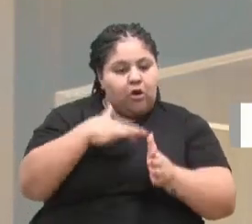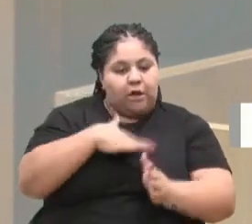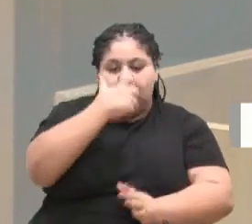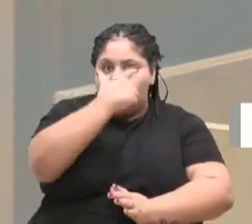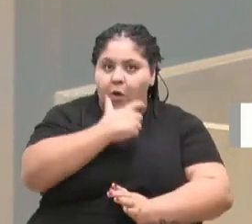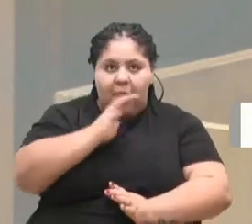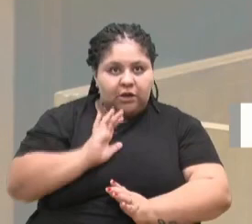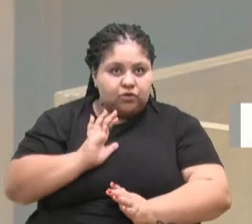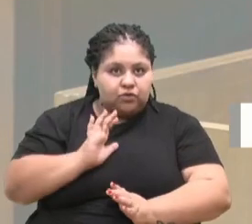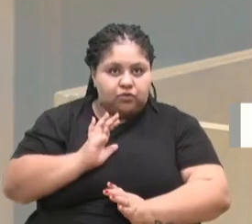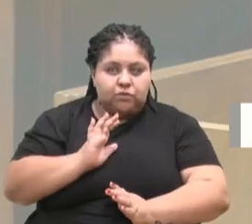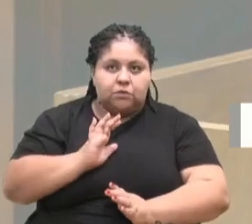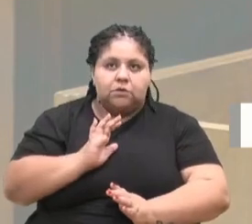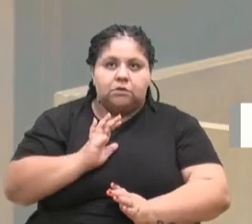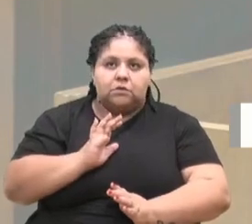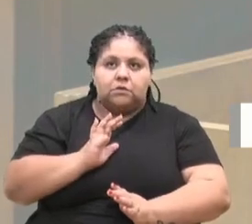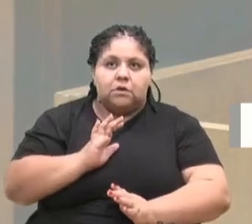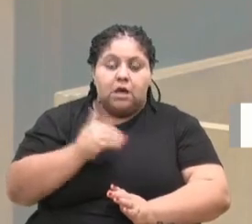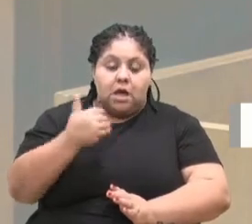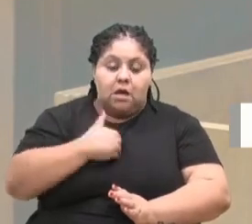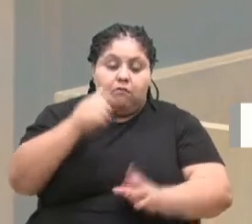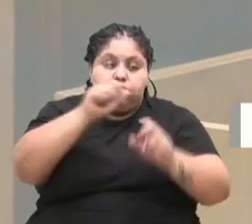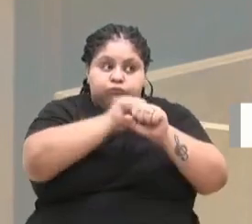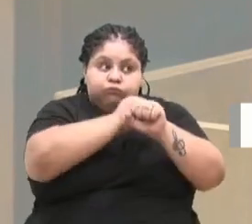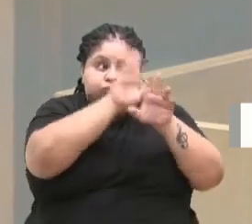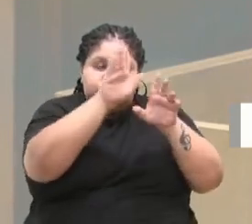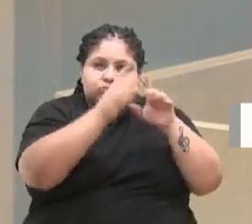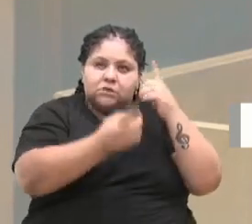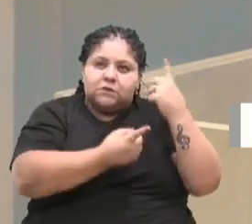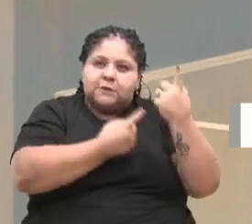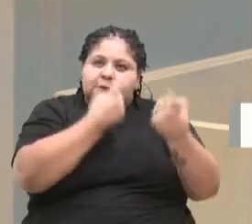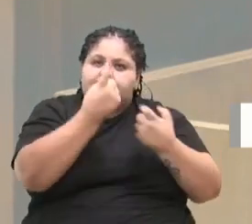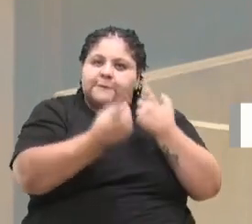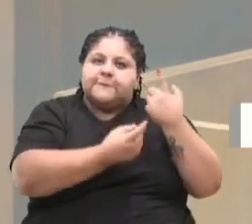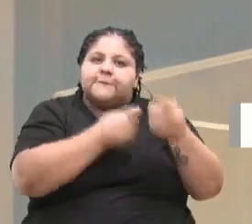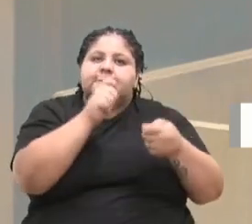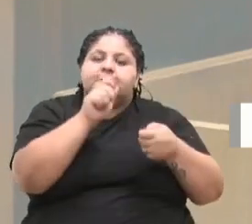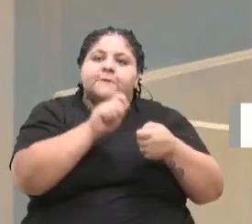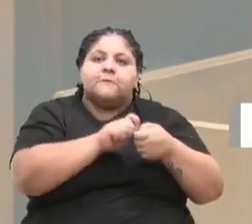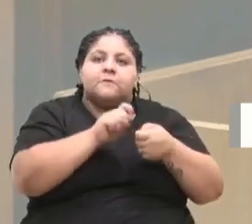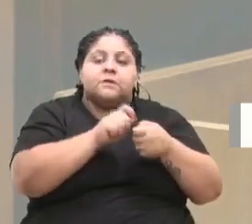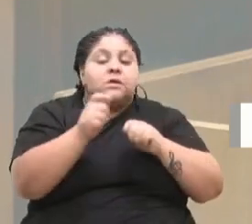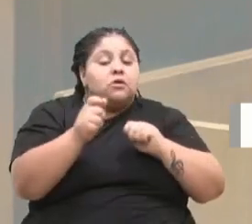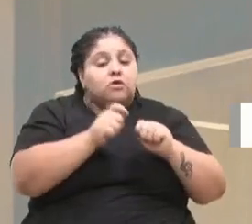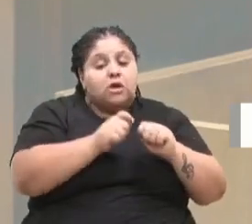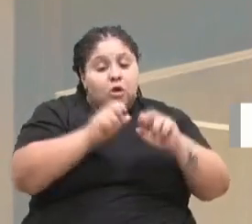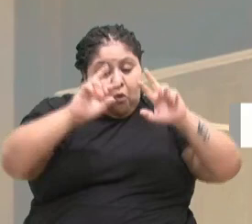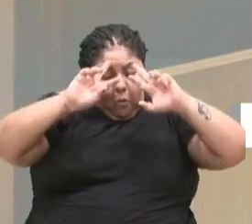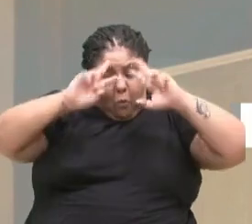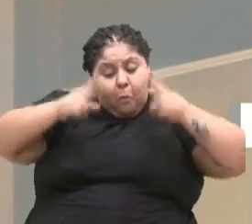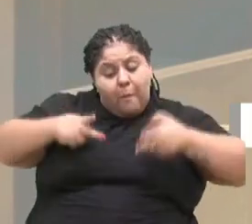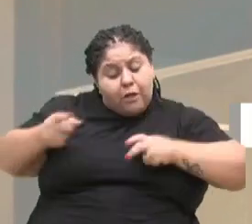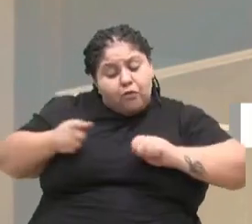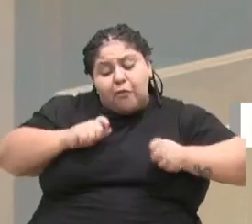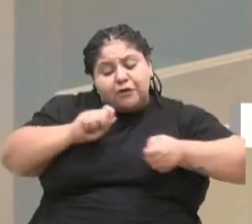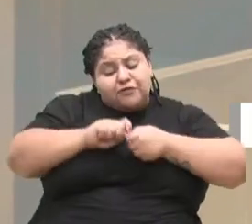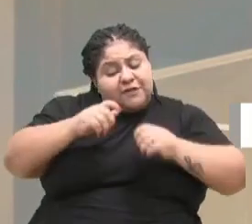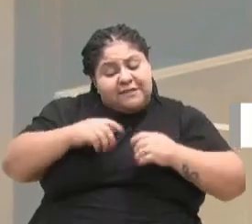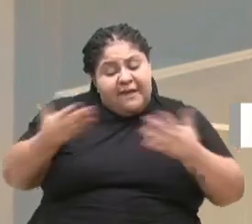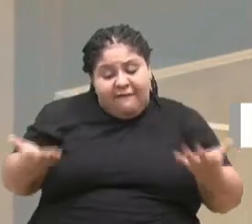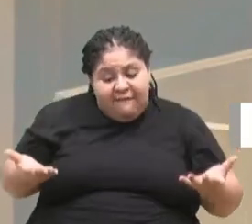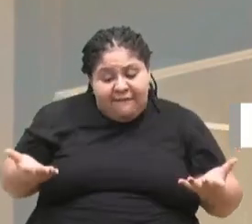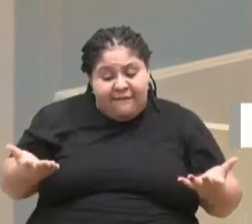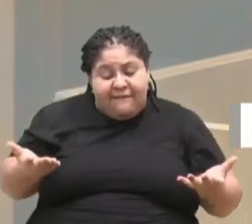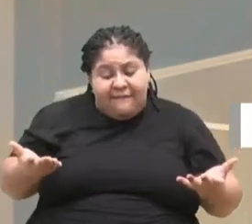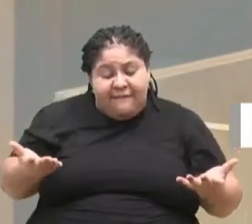não é ouvido. Então, eu deixei lá, claro, algumas posições, gente, vamos fazer o que humanamente é possível. O que é possível?